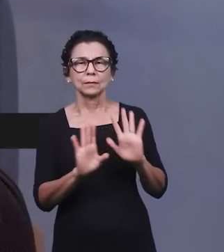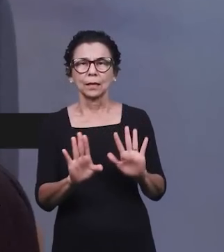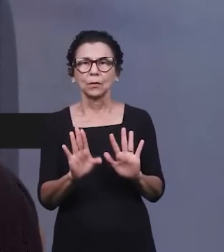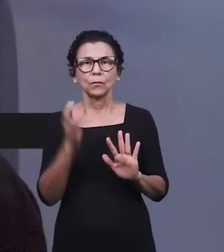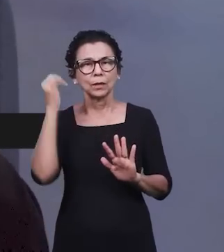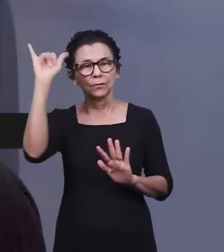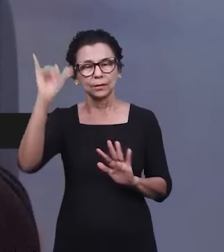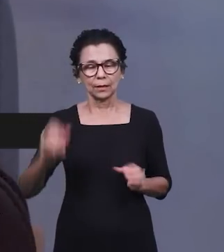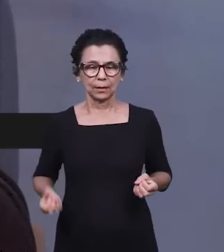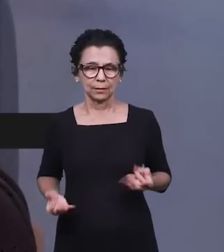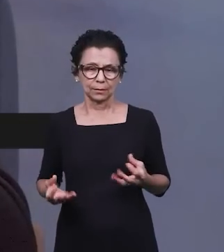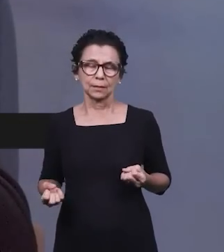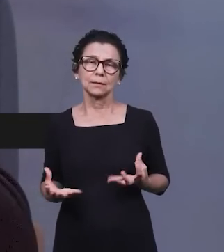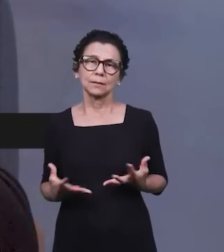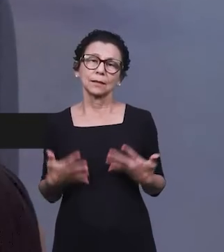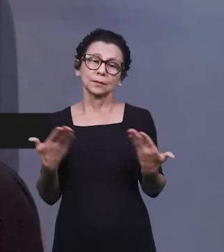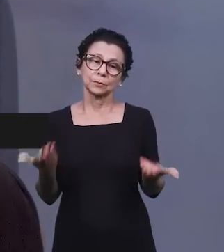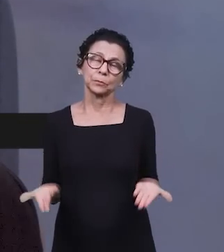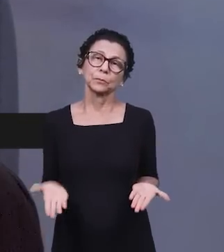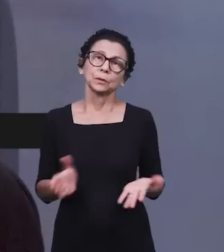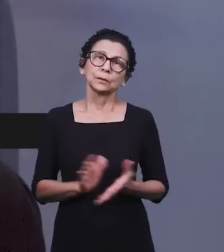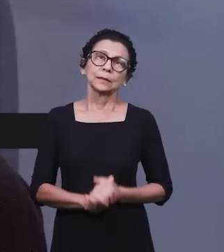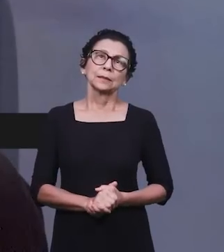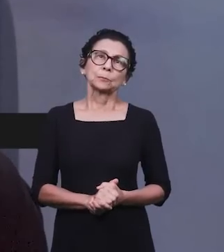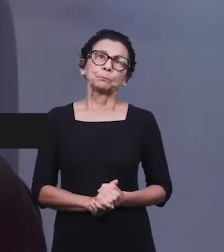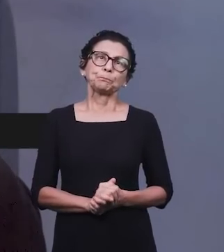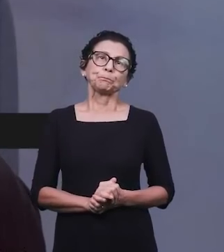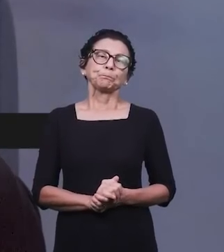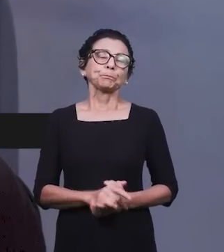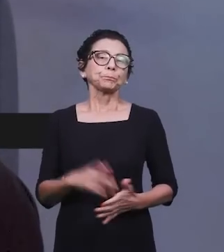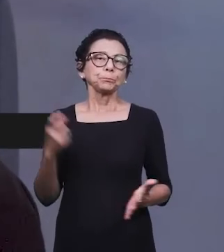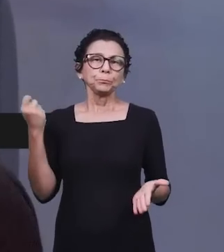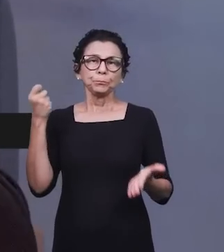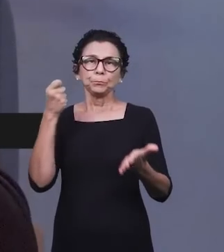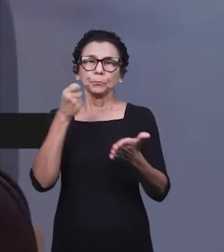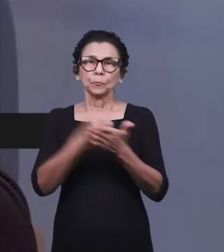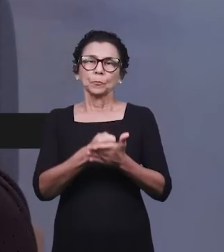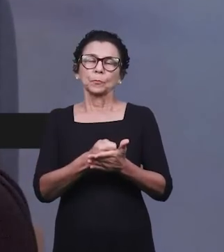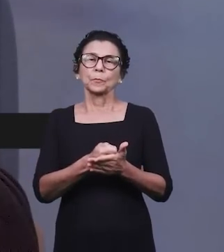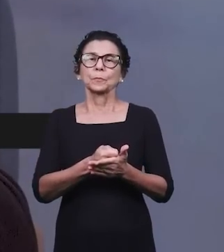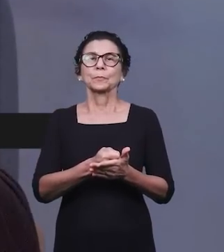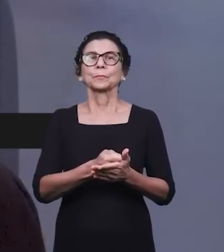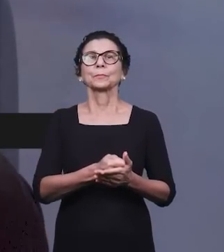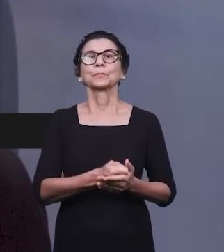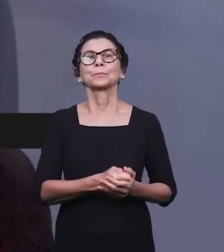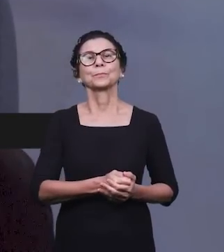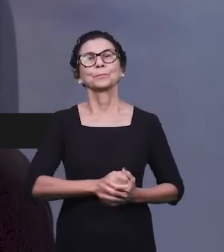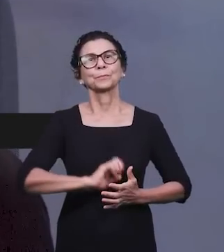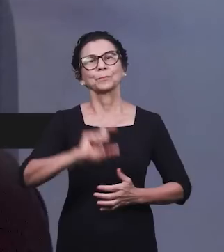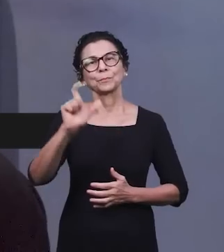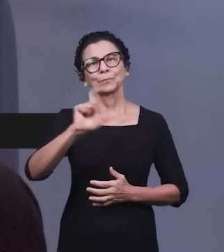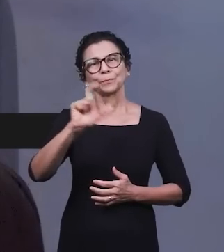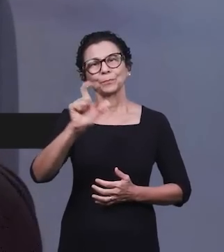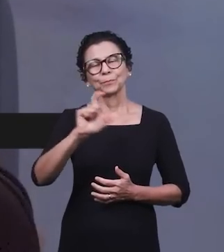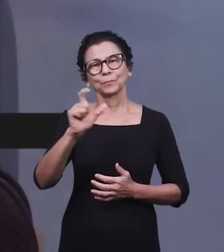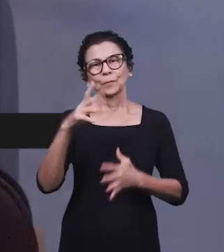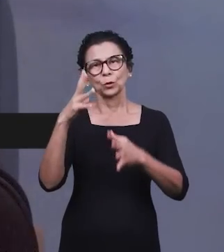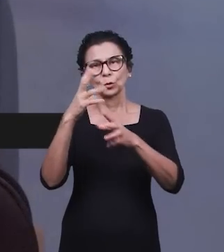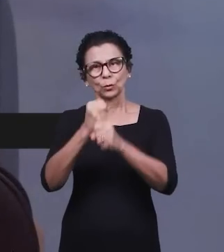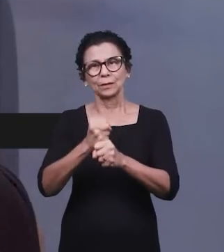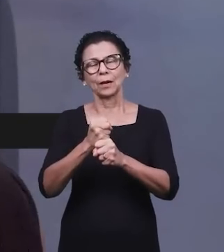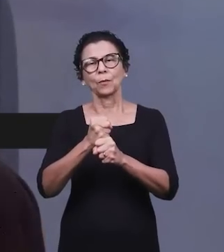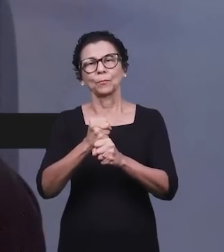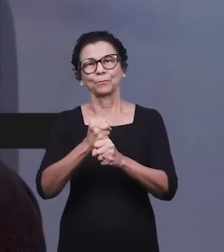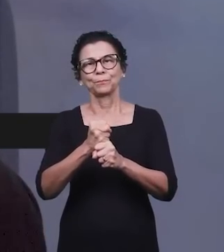esse dinheiro, porque afinal de contas é praticamente obrigatório para o uso do cartão de crédito que você pague o valor total da